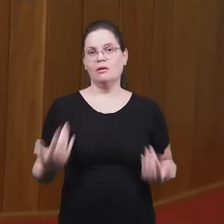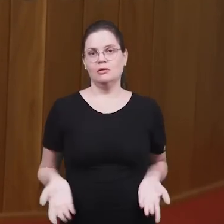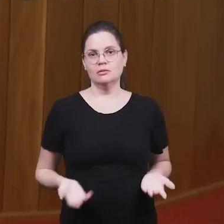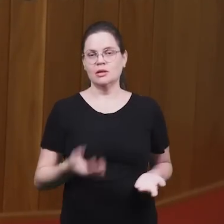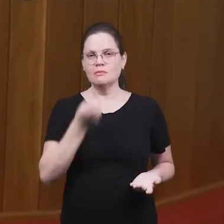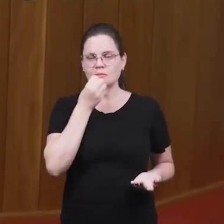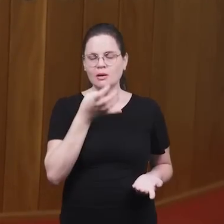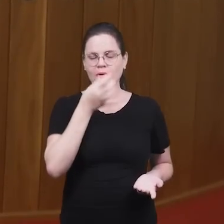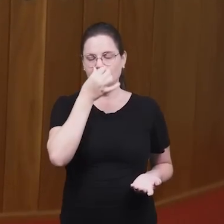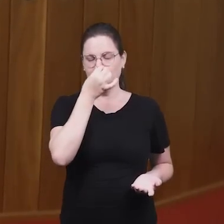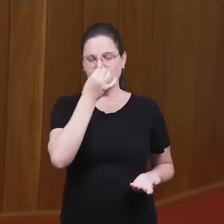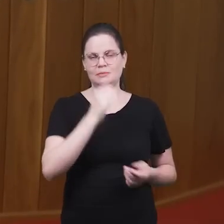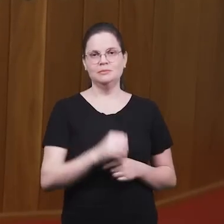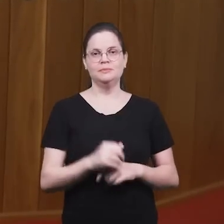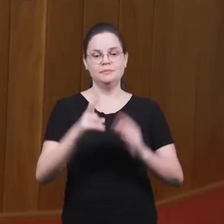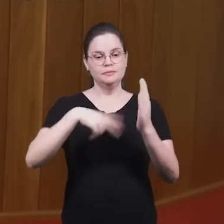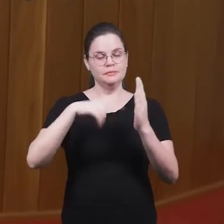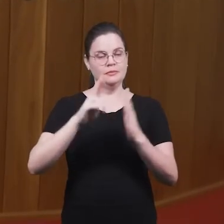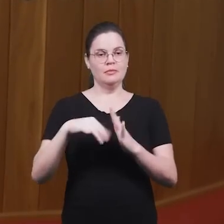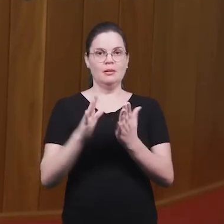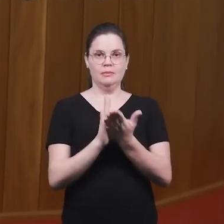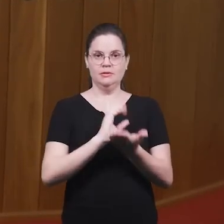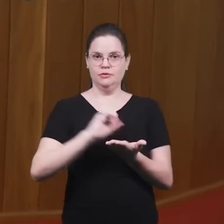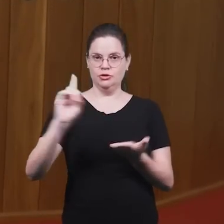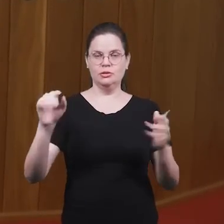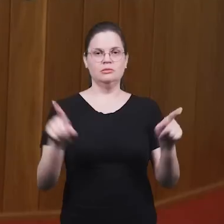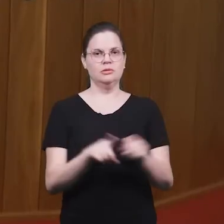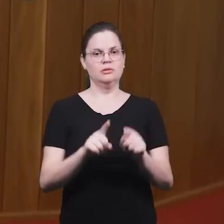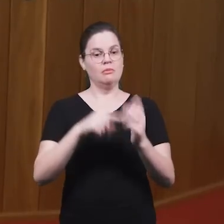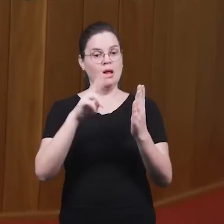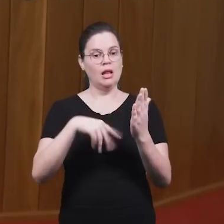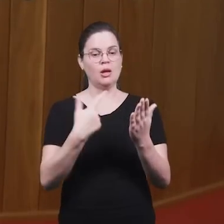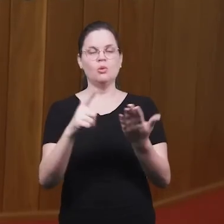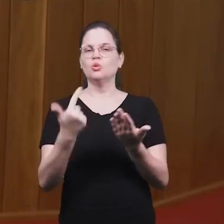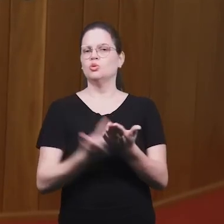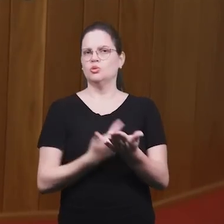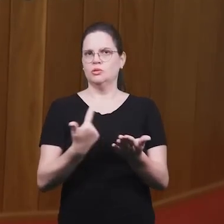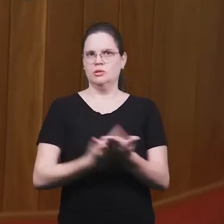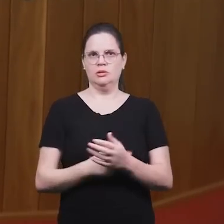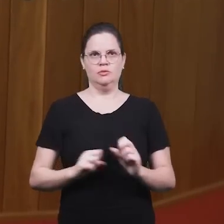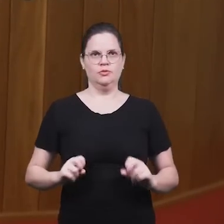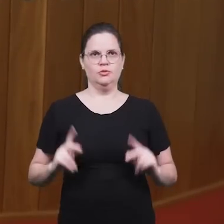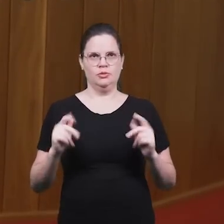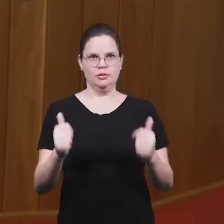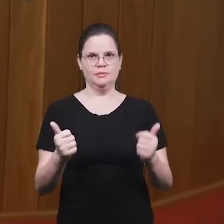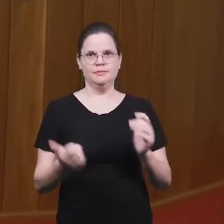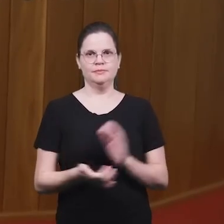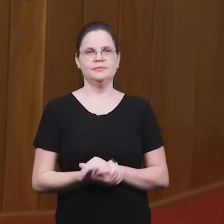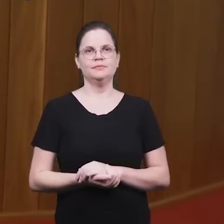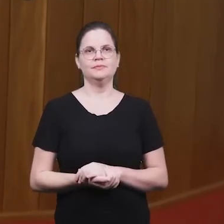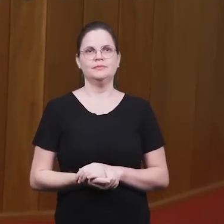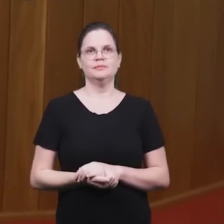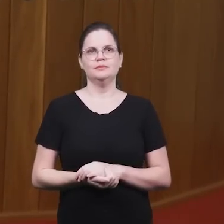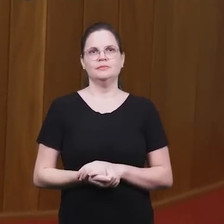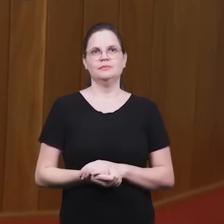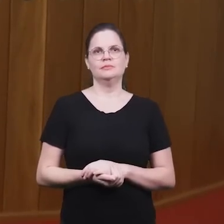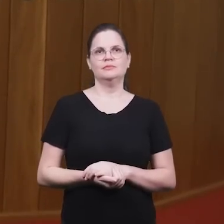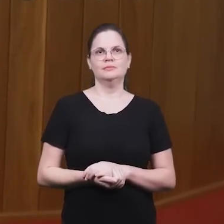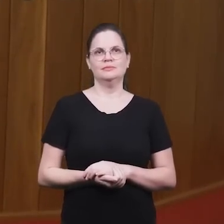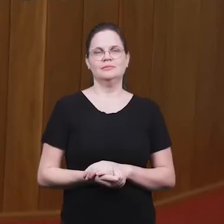que vocês desejarem. Ler a Bíblia, ler outros livros, tá certo? E aí,